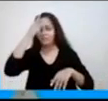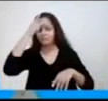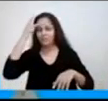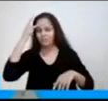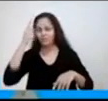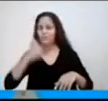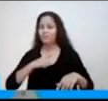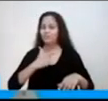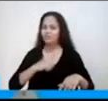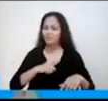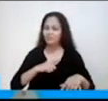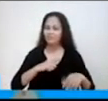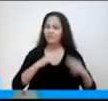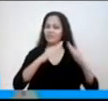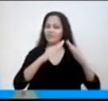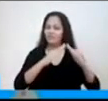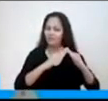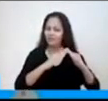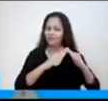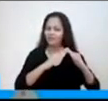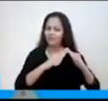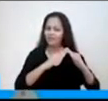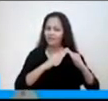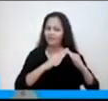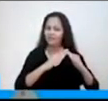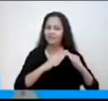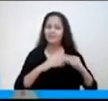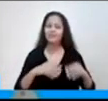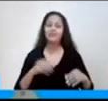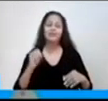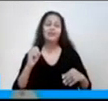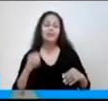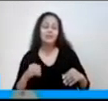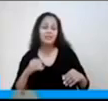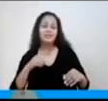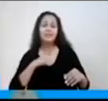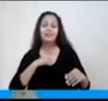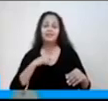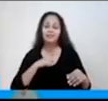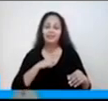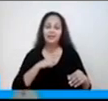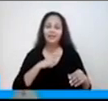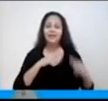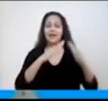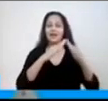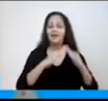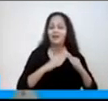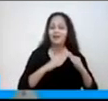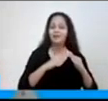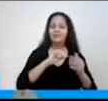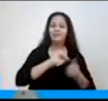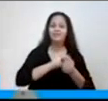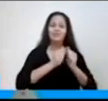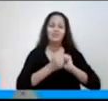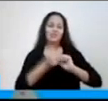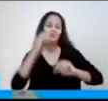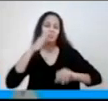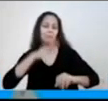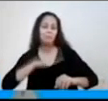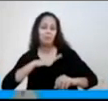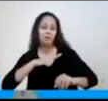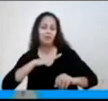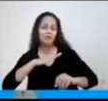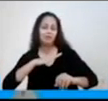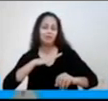acesso à moradia própria e quando têm, às vezes, em situação sem uma boa infraestrutura, né, com má qualidade, como a